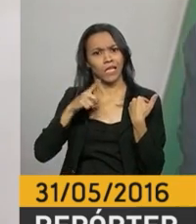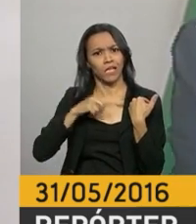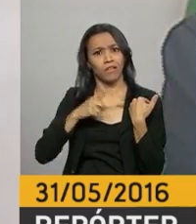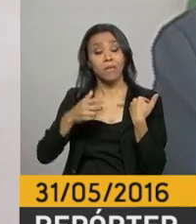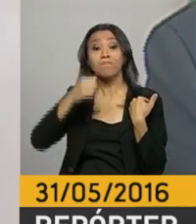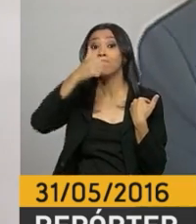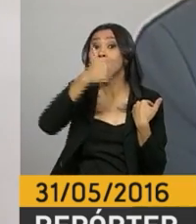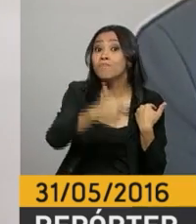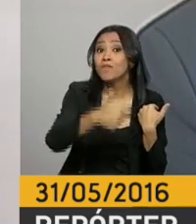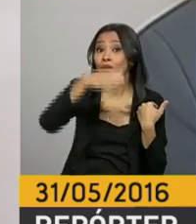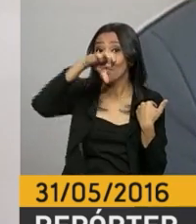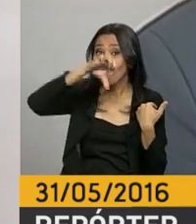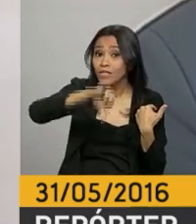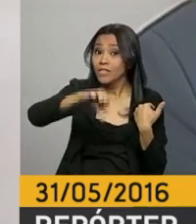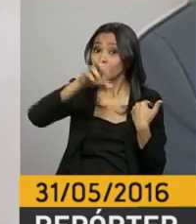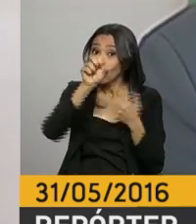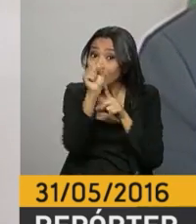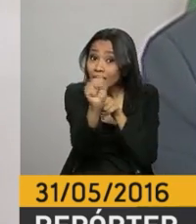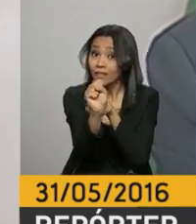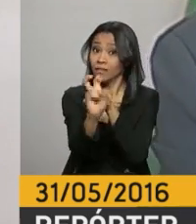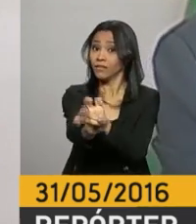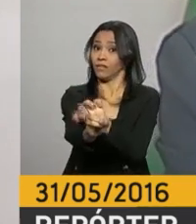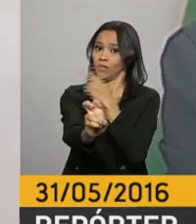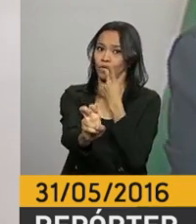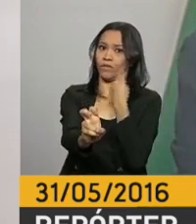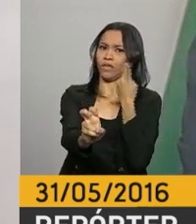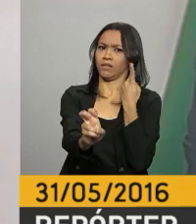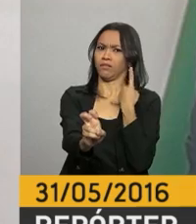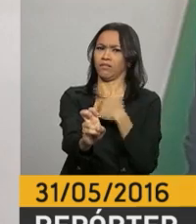falando de 1985, portanto, há